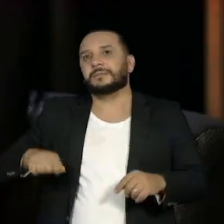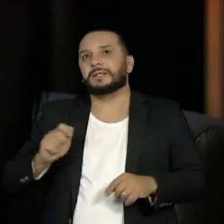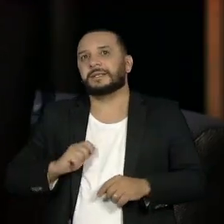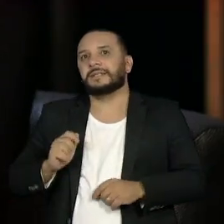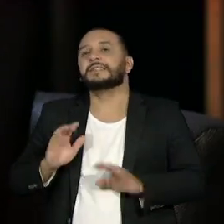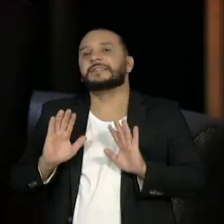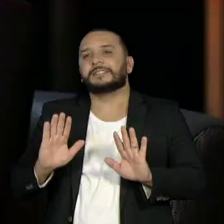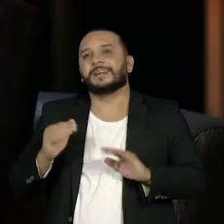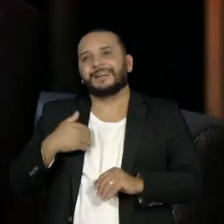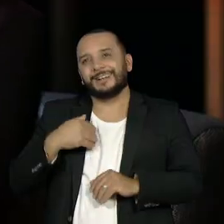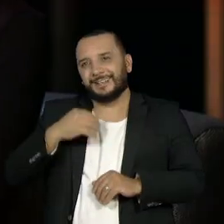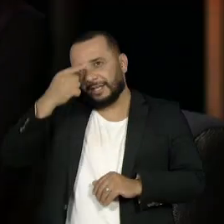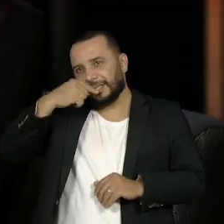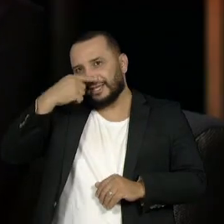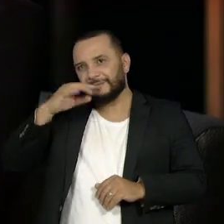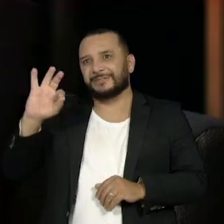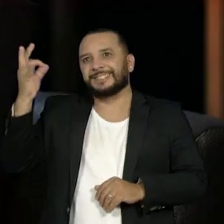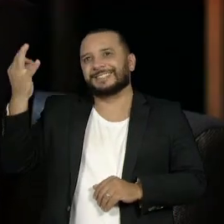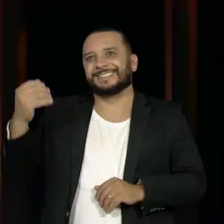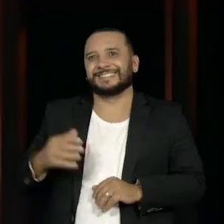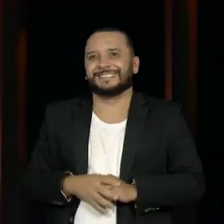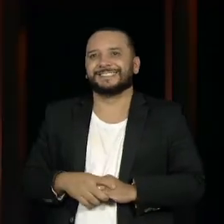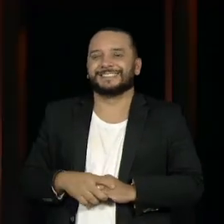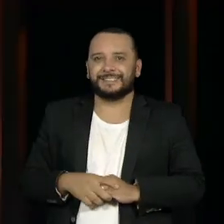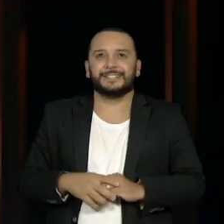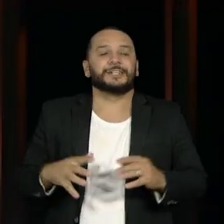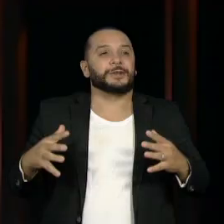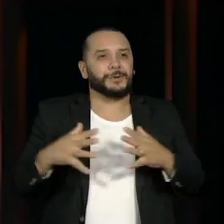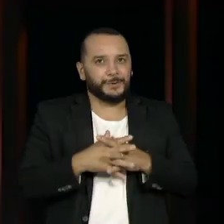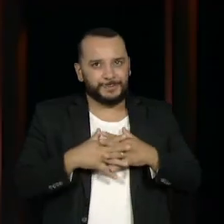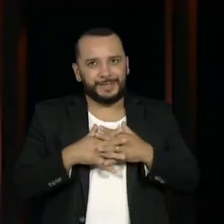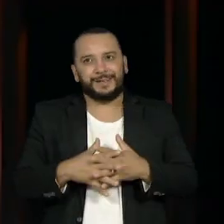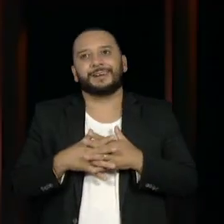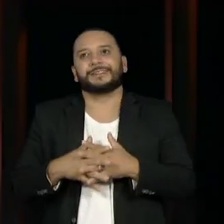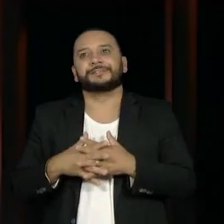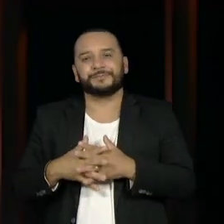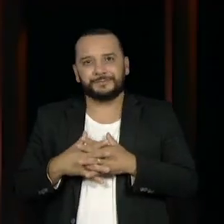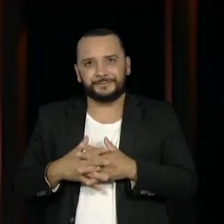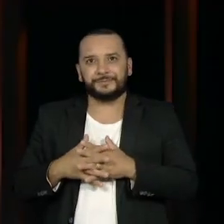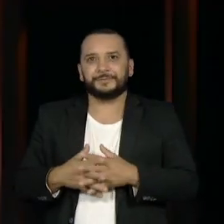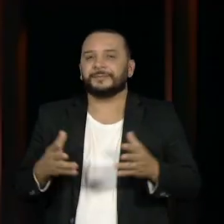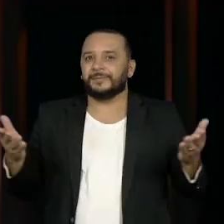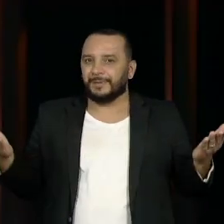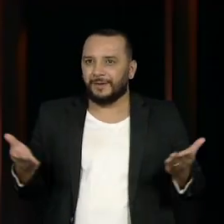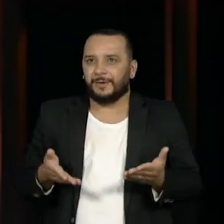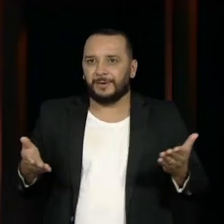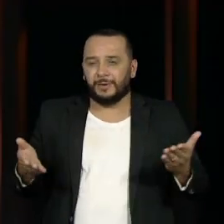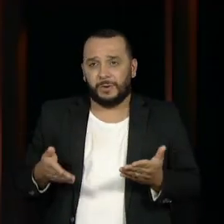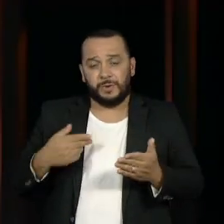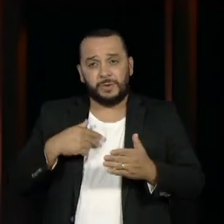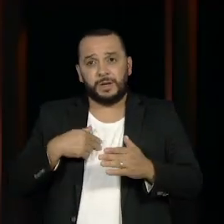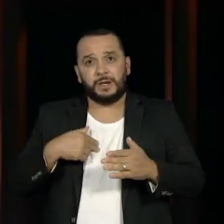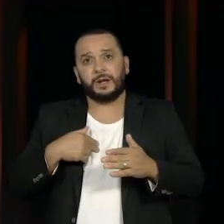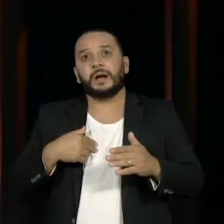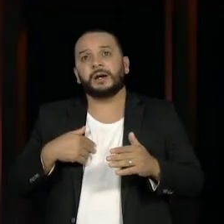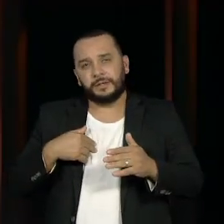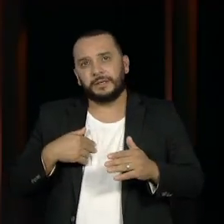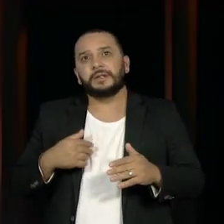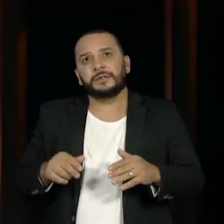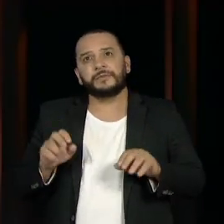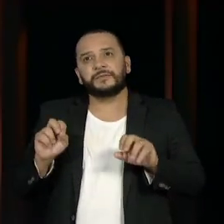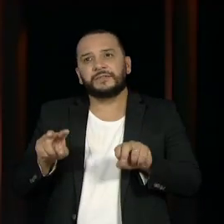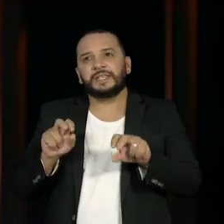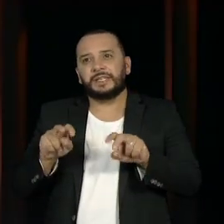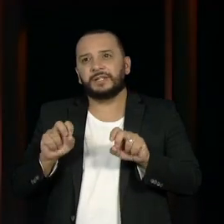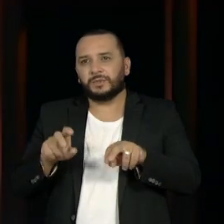gripe francesa é complicado né agora essa pandemia ela ela veio em